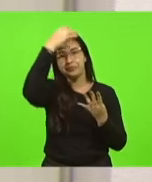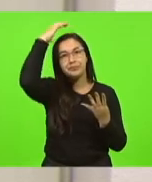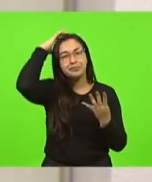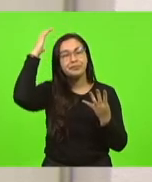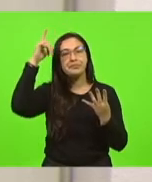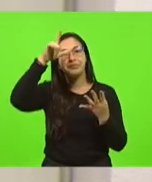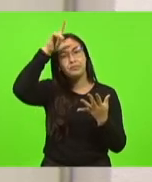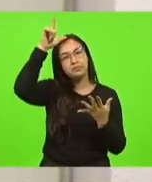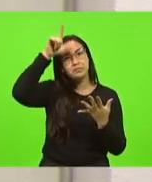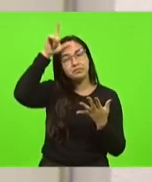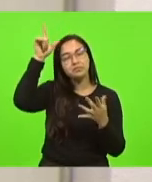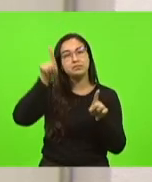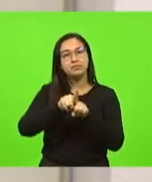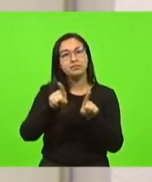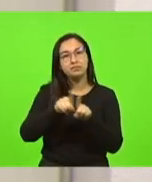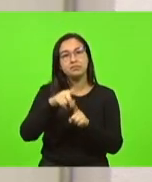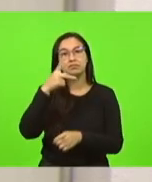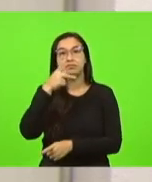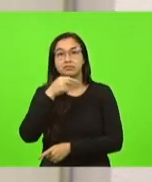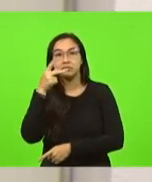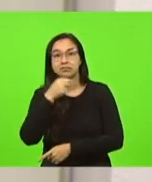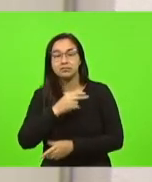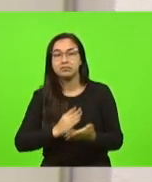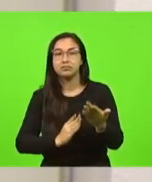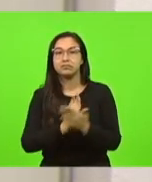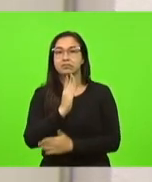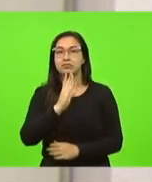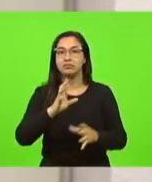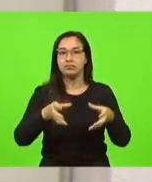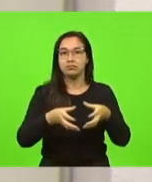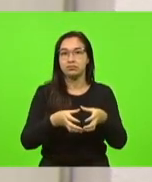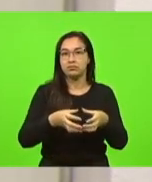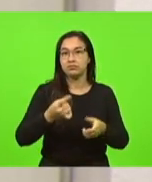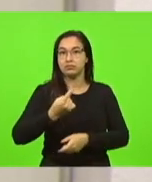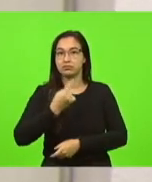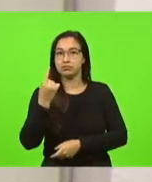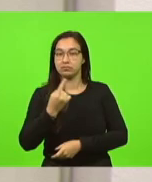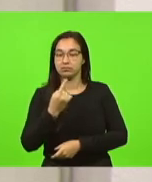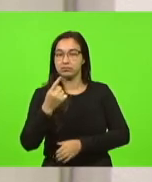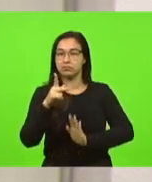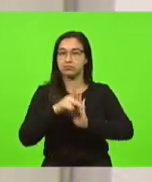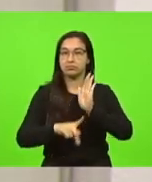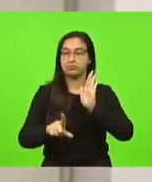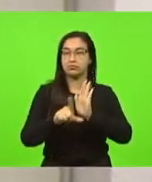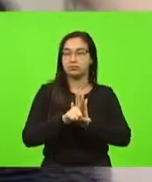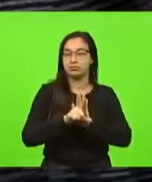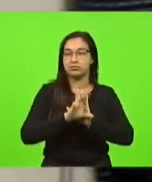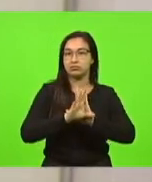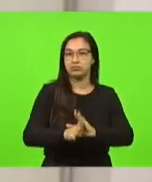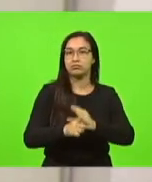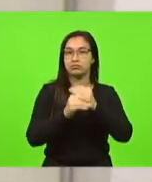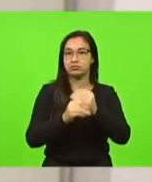Lima e Kennedy Nunes, foi aprovado em primeiro turno, pelo processo nominal, o projeto de lei complementar